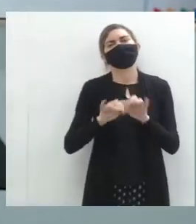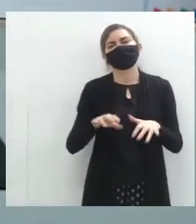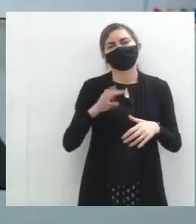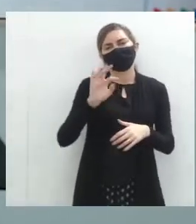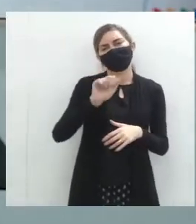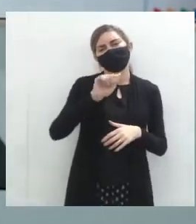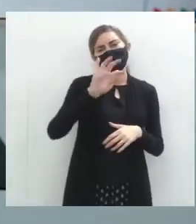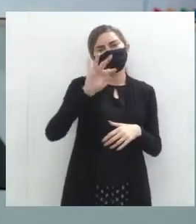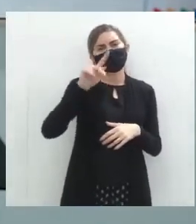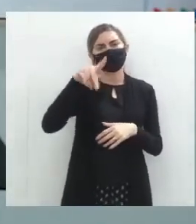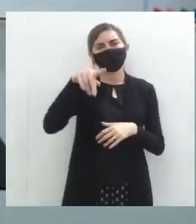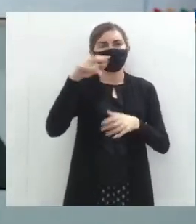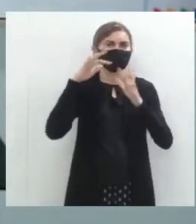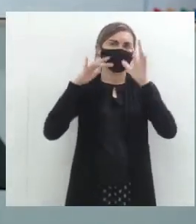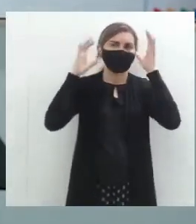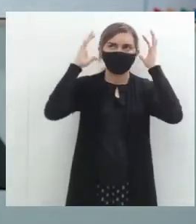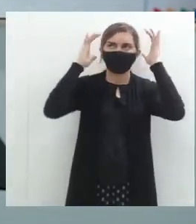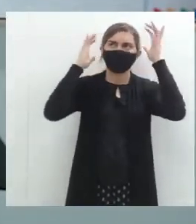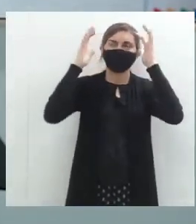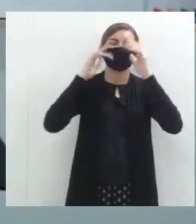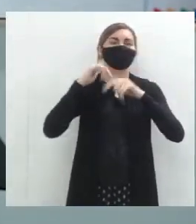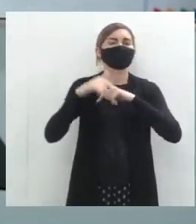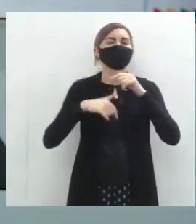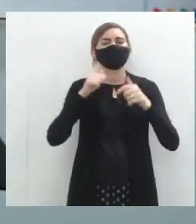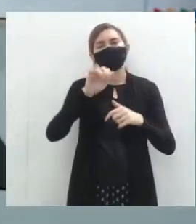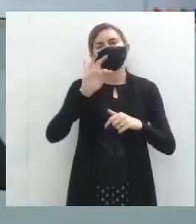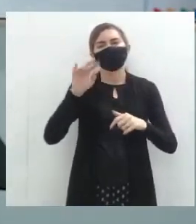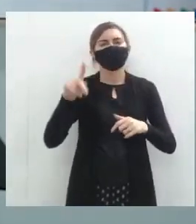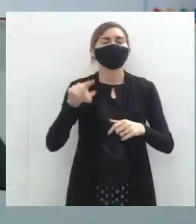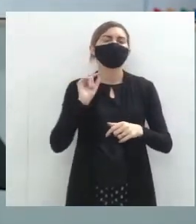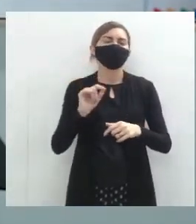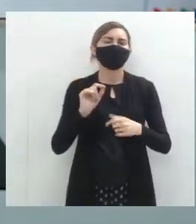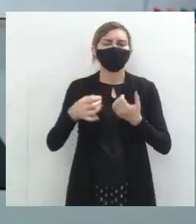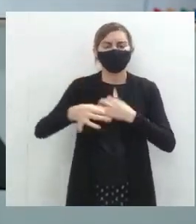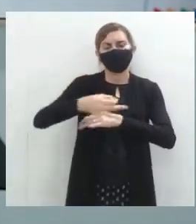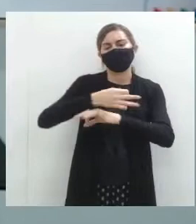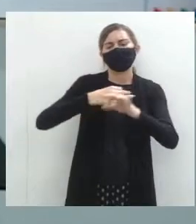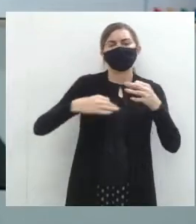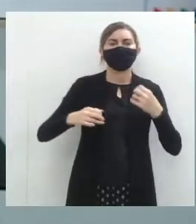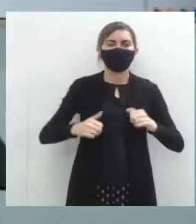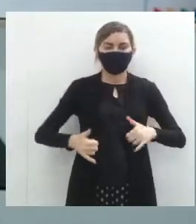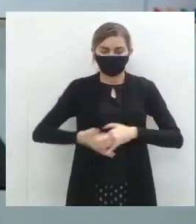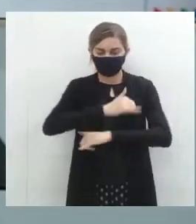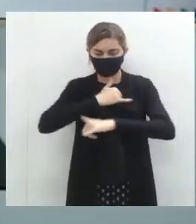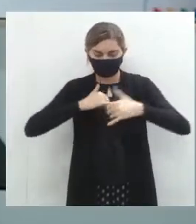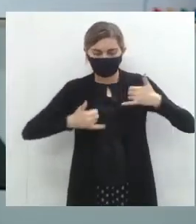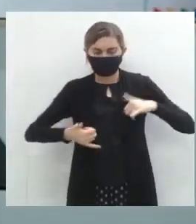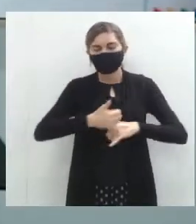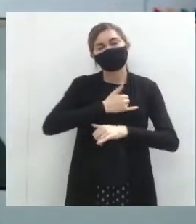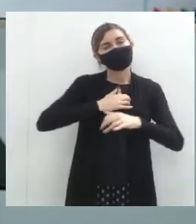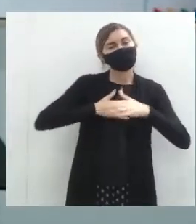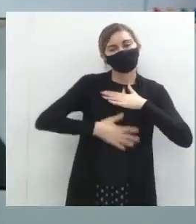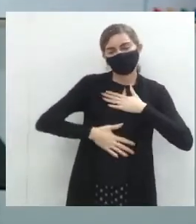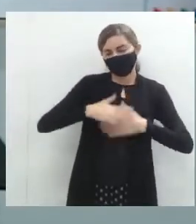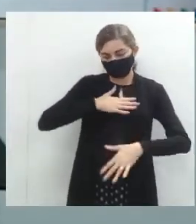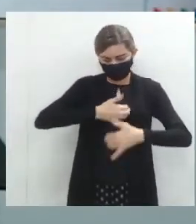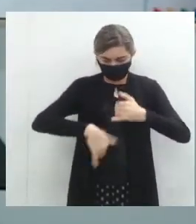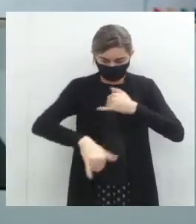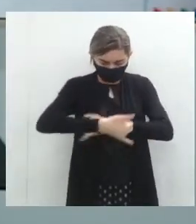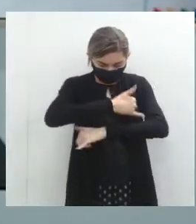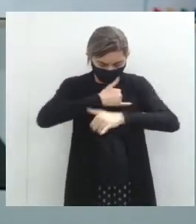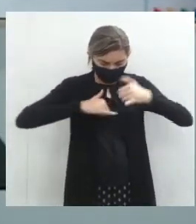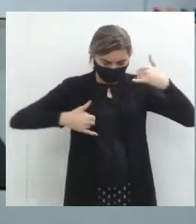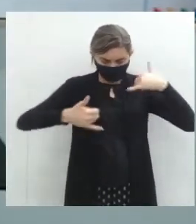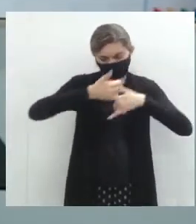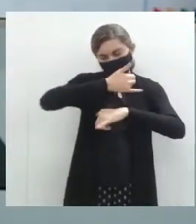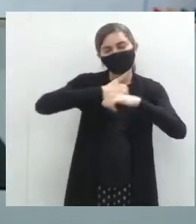de ATP. Sabe por quê? Porque o ATP nada mais é do que a molécula energética do corpo. O ATP nada mais